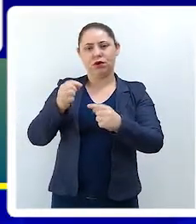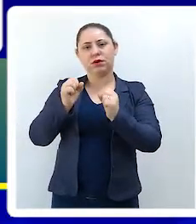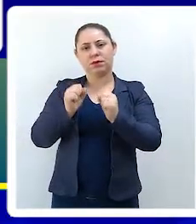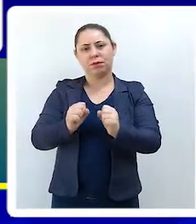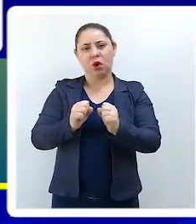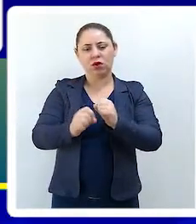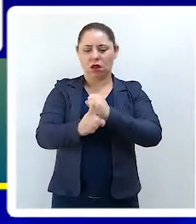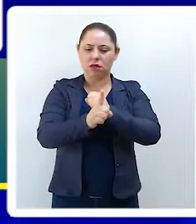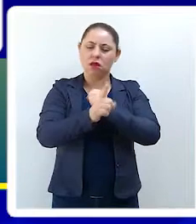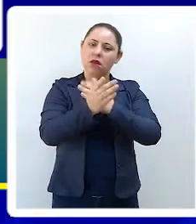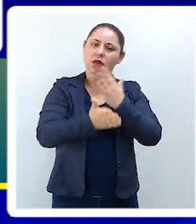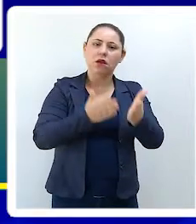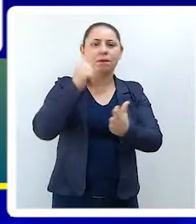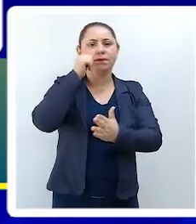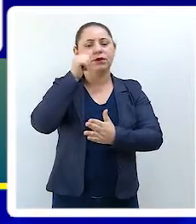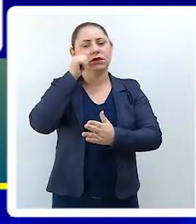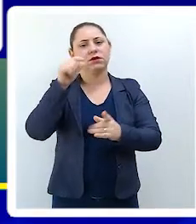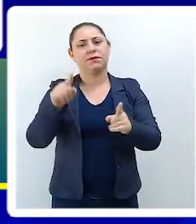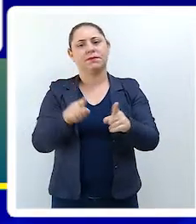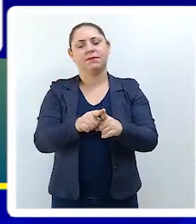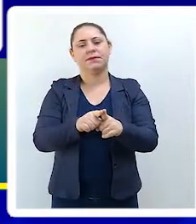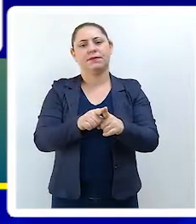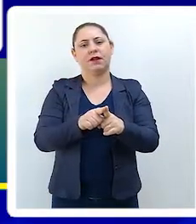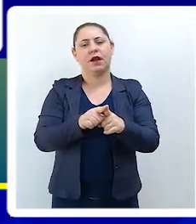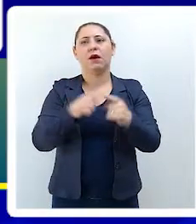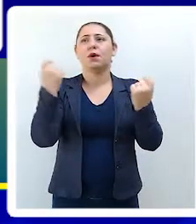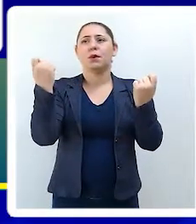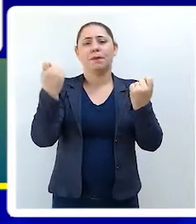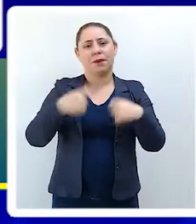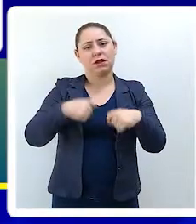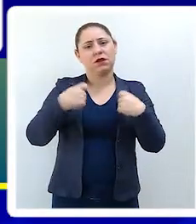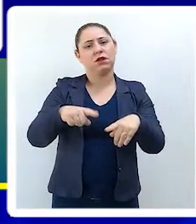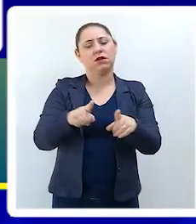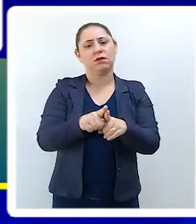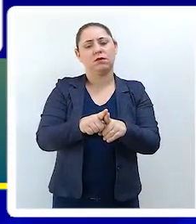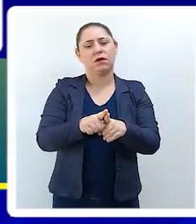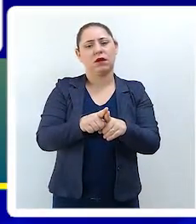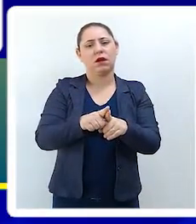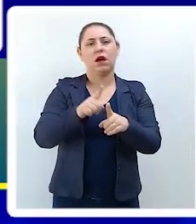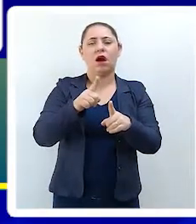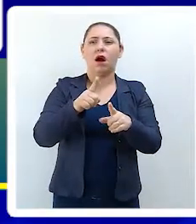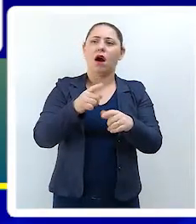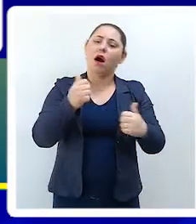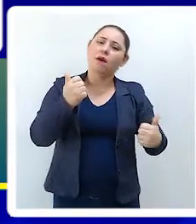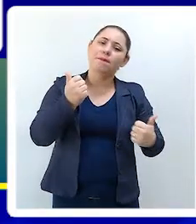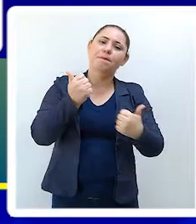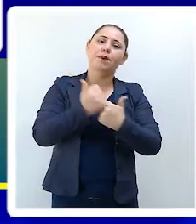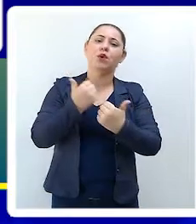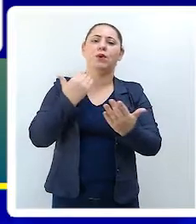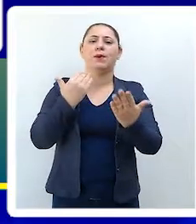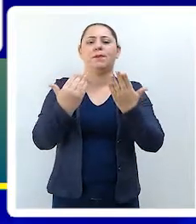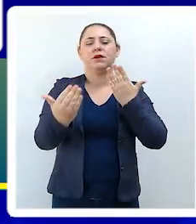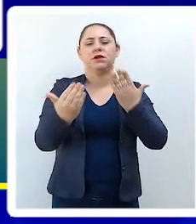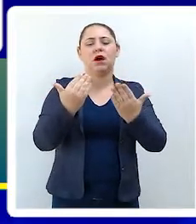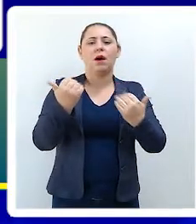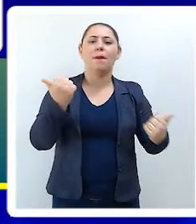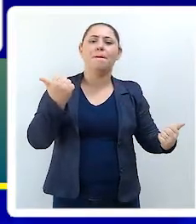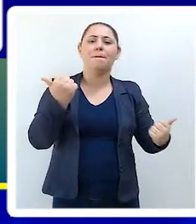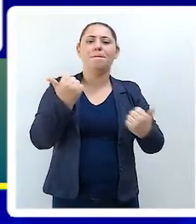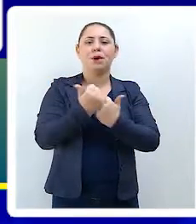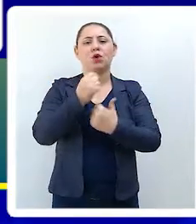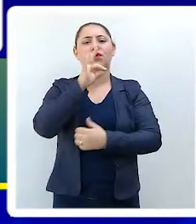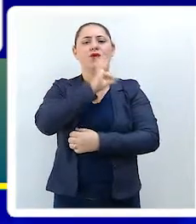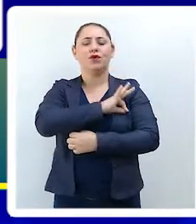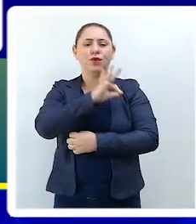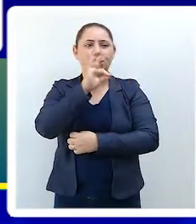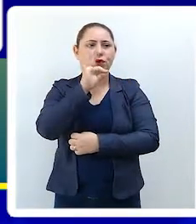posteriores que possam atender as mulheres e as suas necessidades, né? Apoio psicológico,